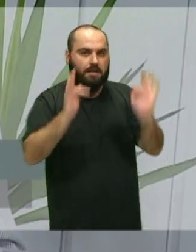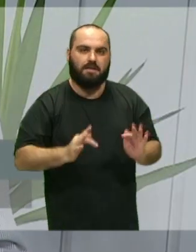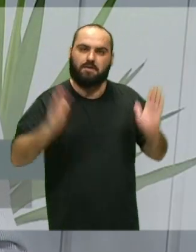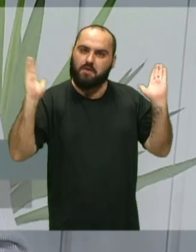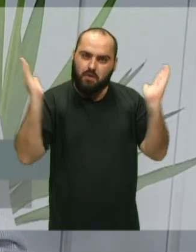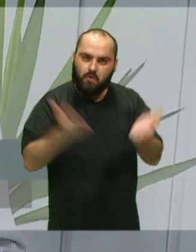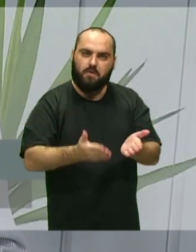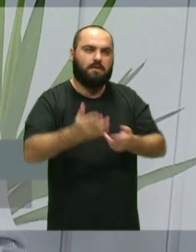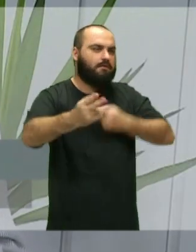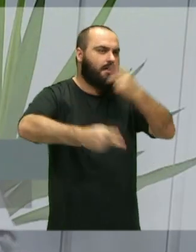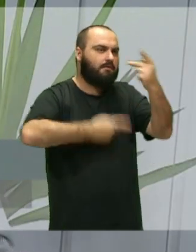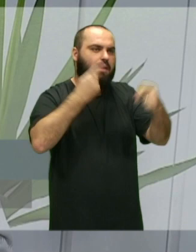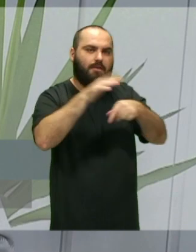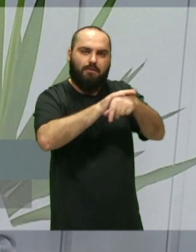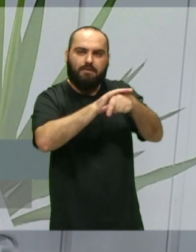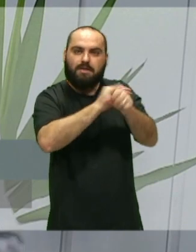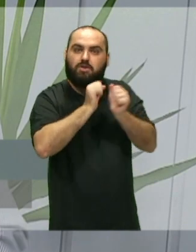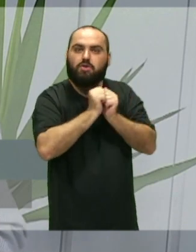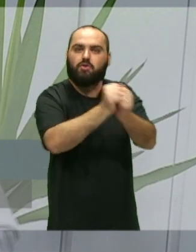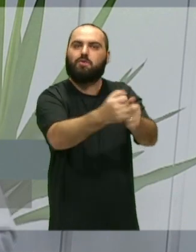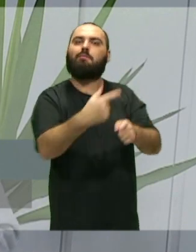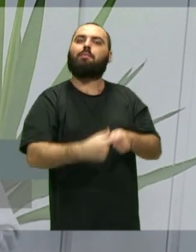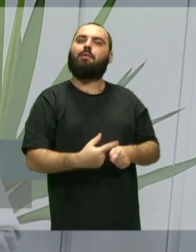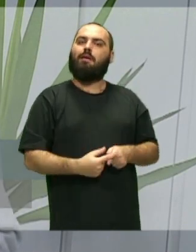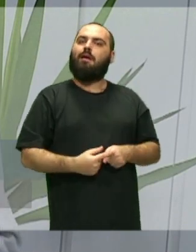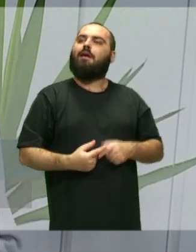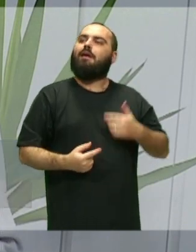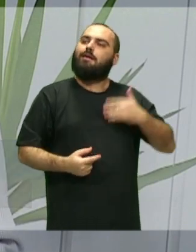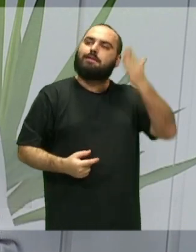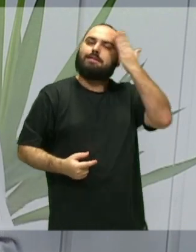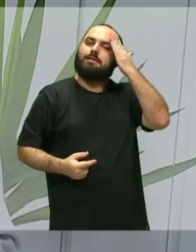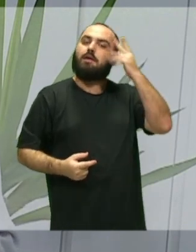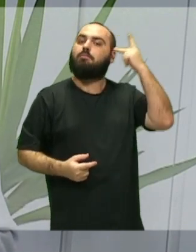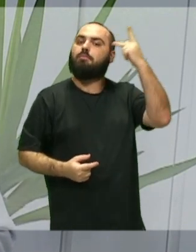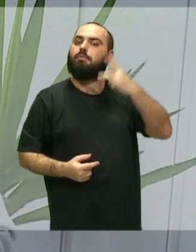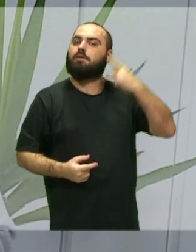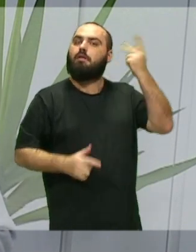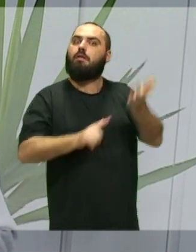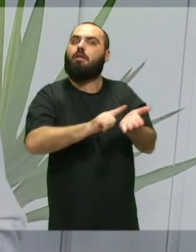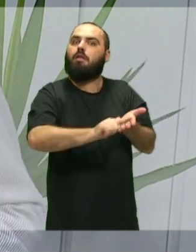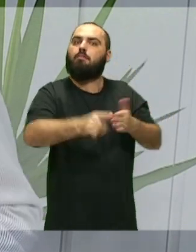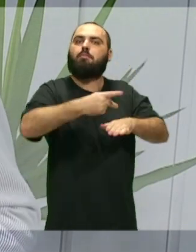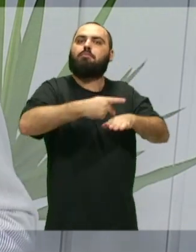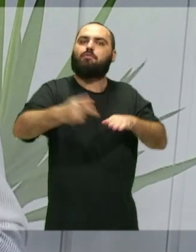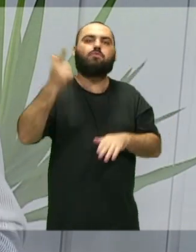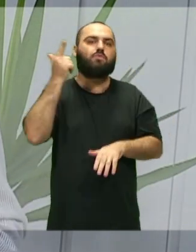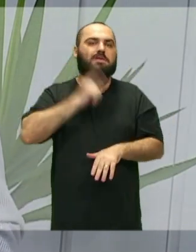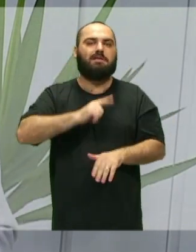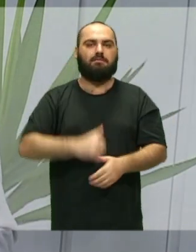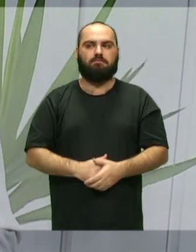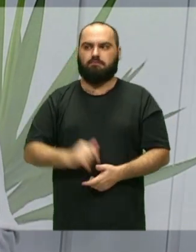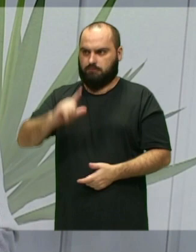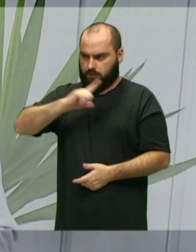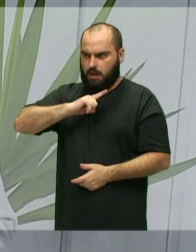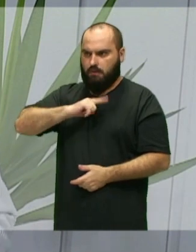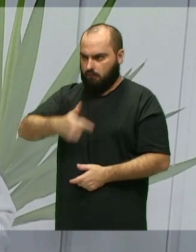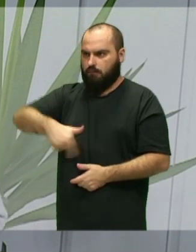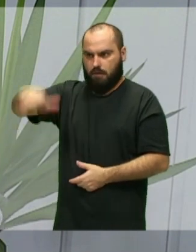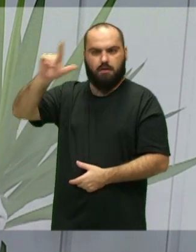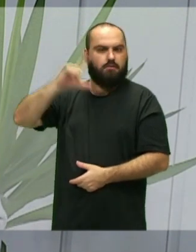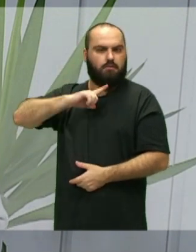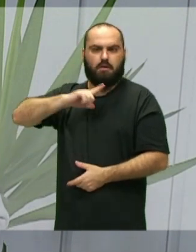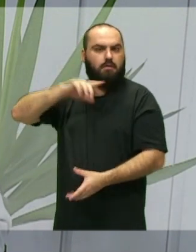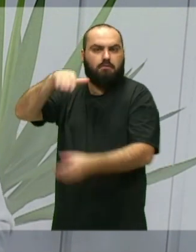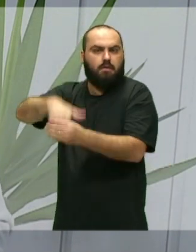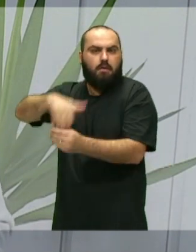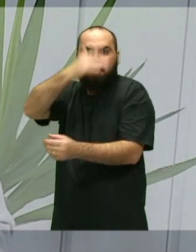aqui junto com eles porque eu sei que é possível fazer política por elimpia é necessário eu sei que teve vai ter eleição pessoas